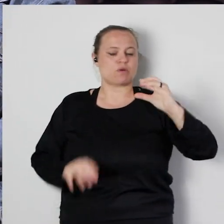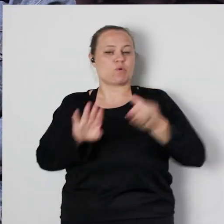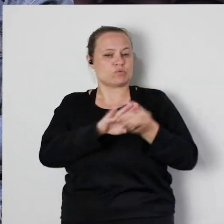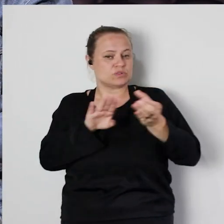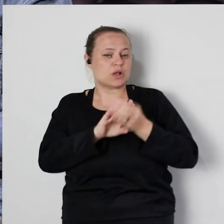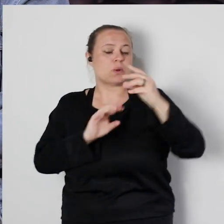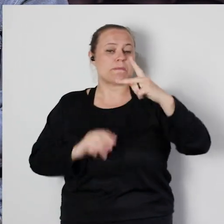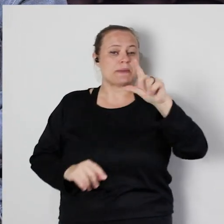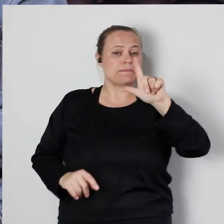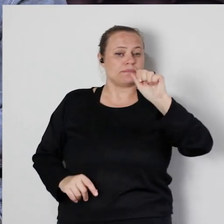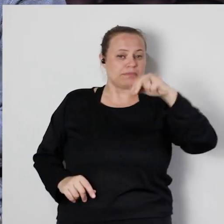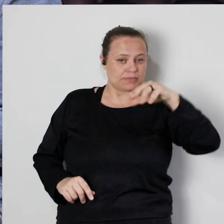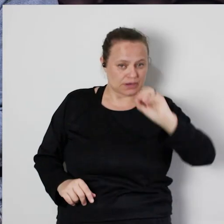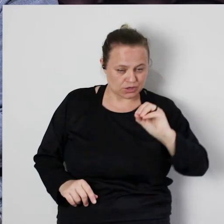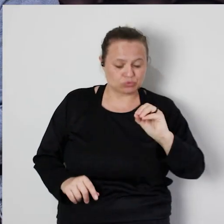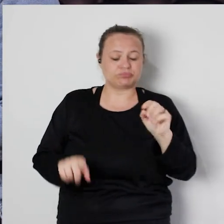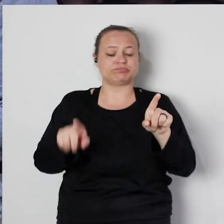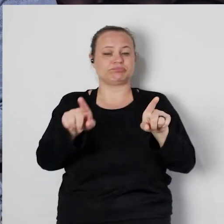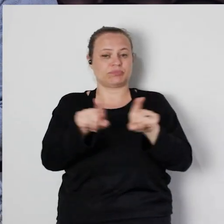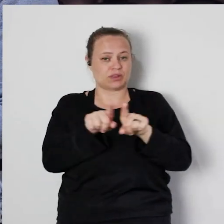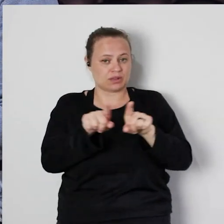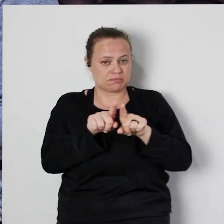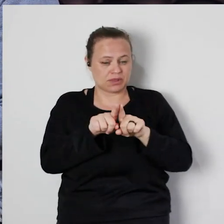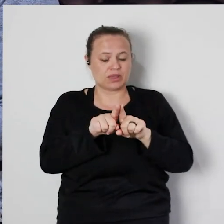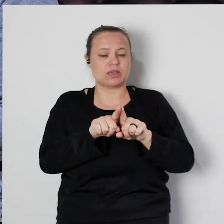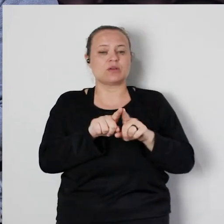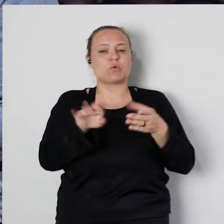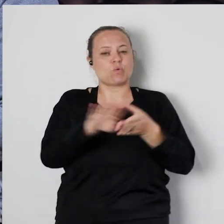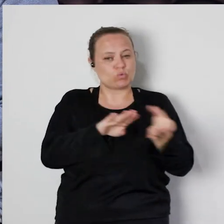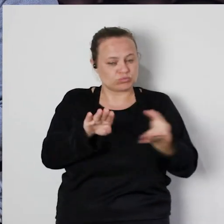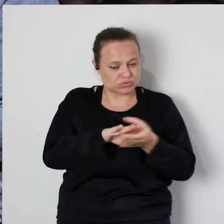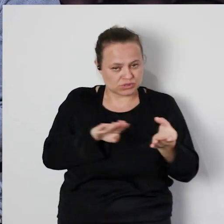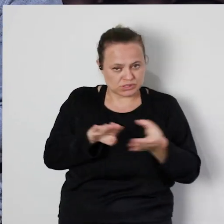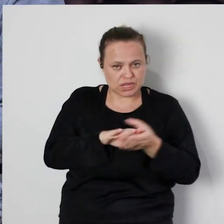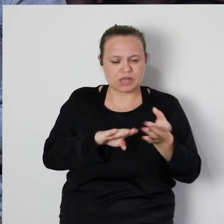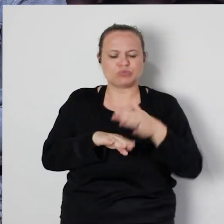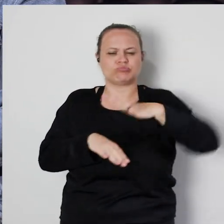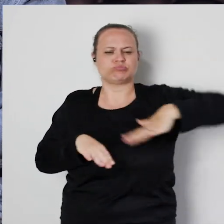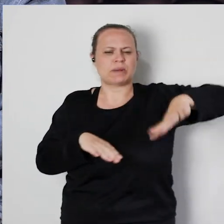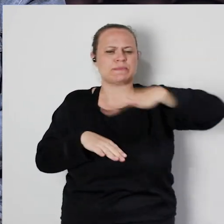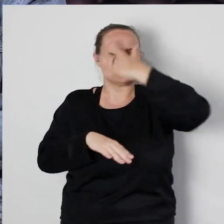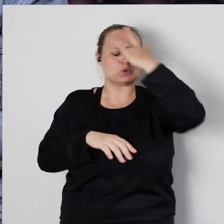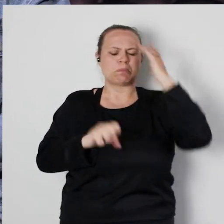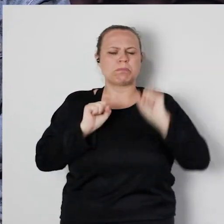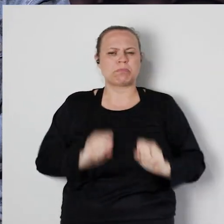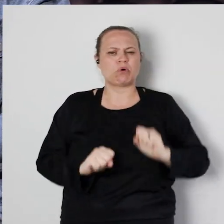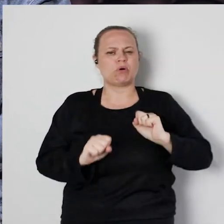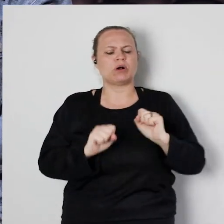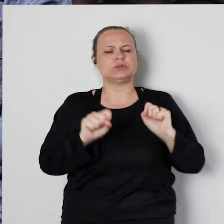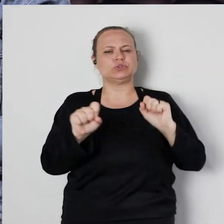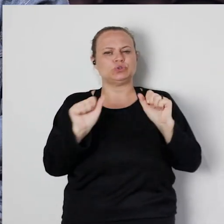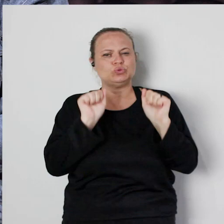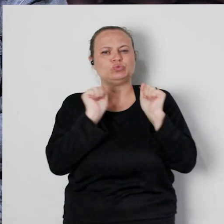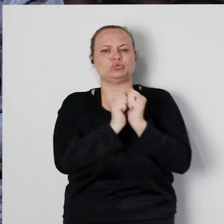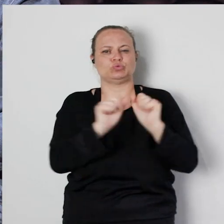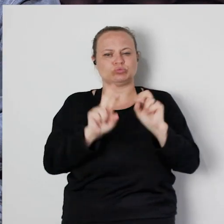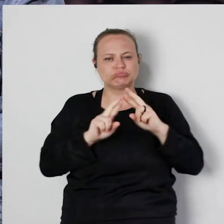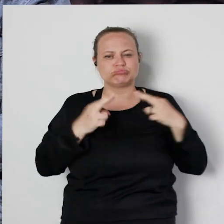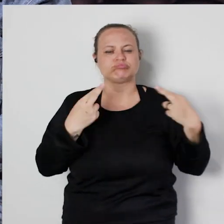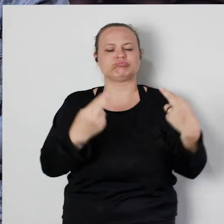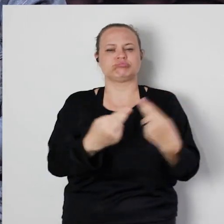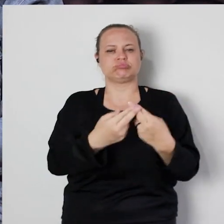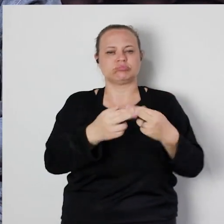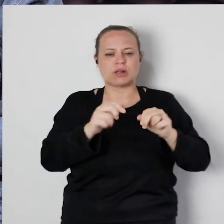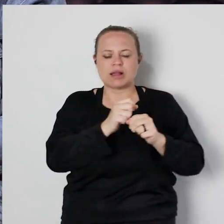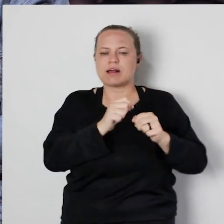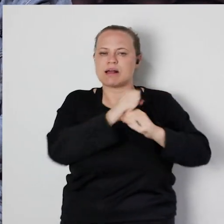conselho, o plano e o fundo. Tem um fundo para a cultura, né, um fundo com fomento, tem um conselho para ser um espaço público onde